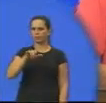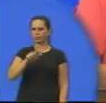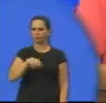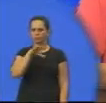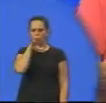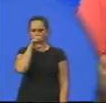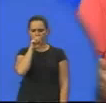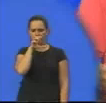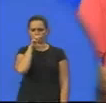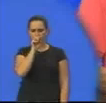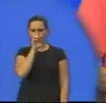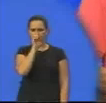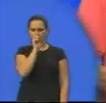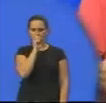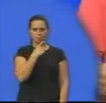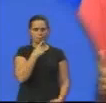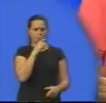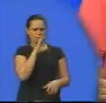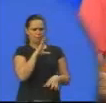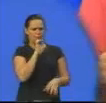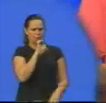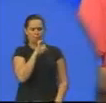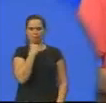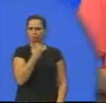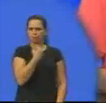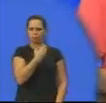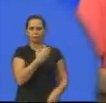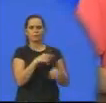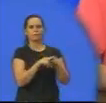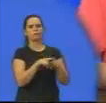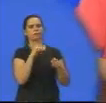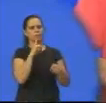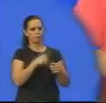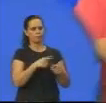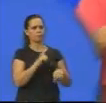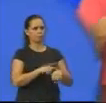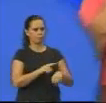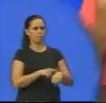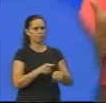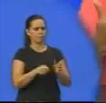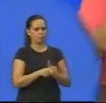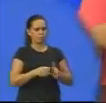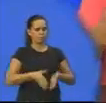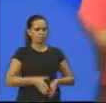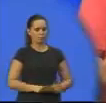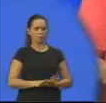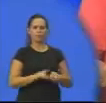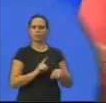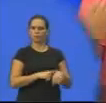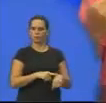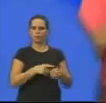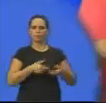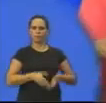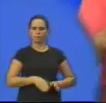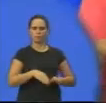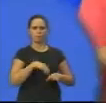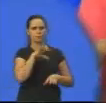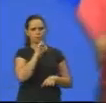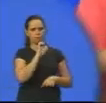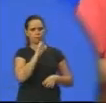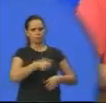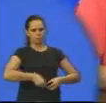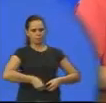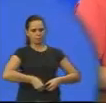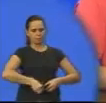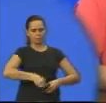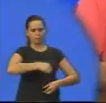de respiração no bebê no momento do parto. Então, até o momento do parto, a respiração do bebê